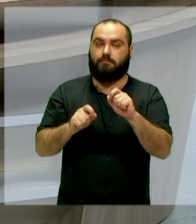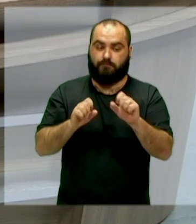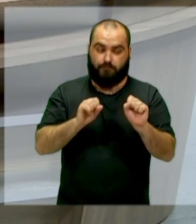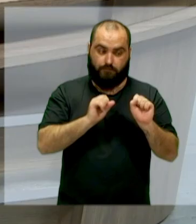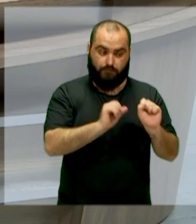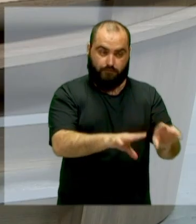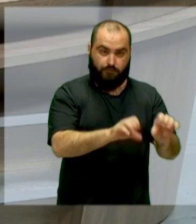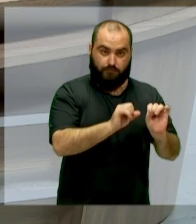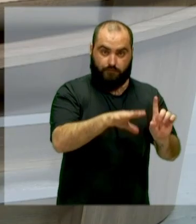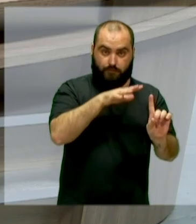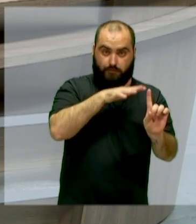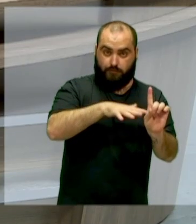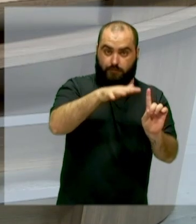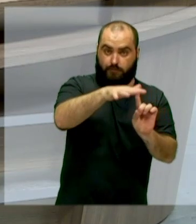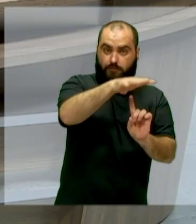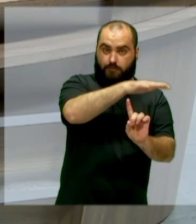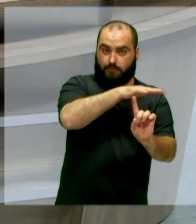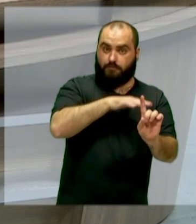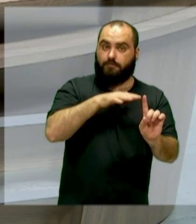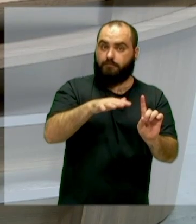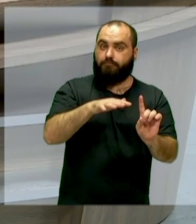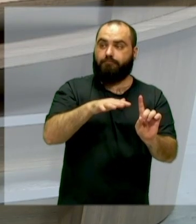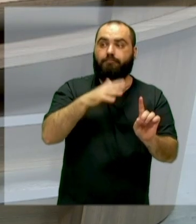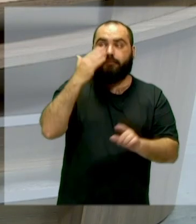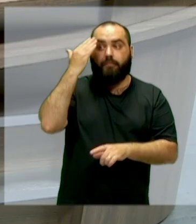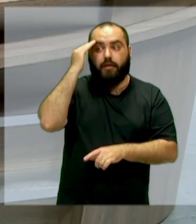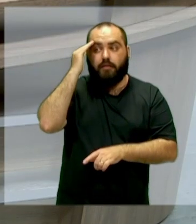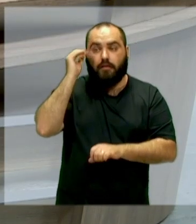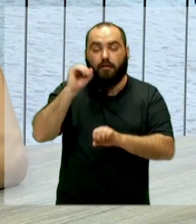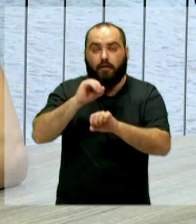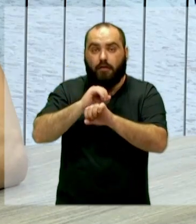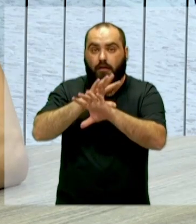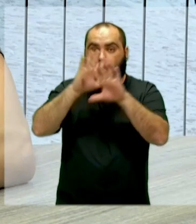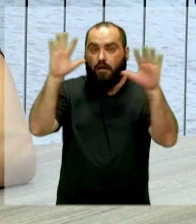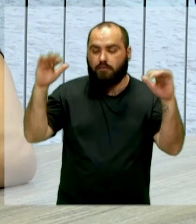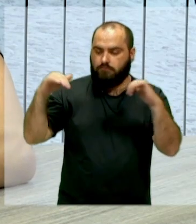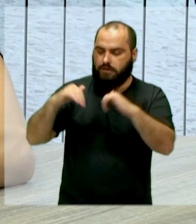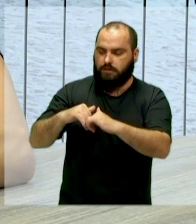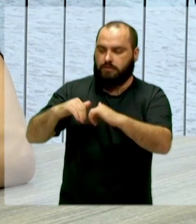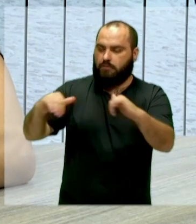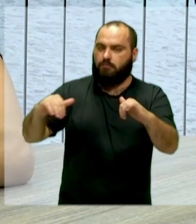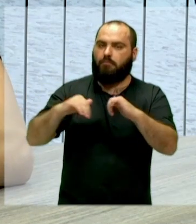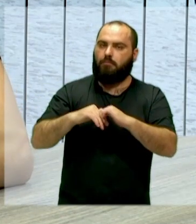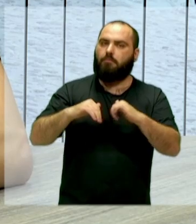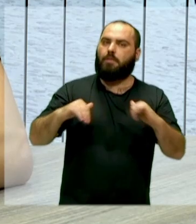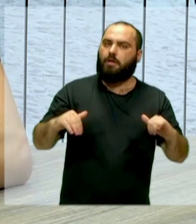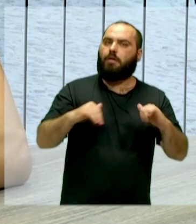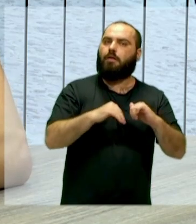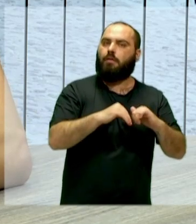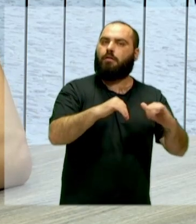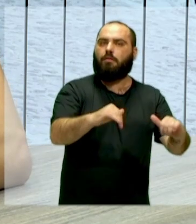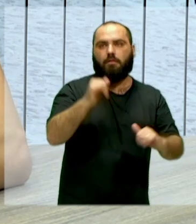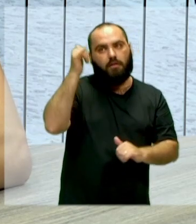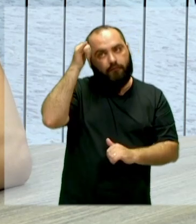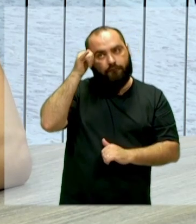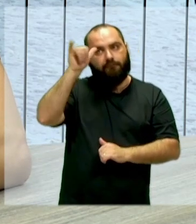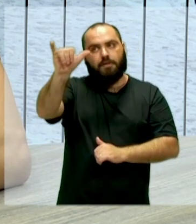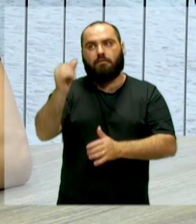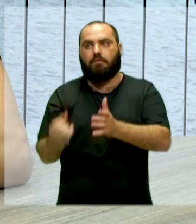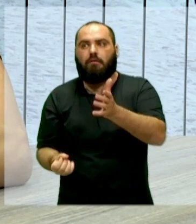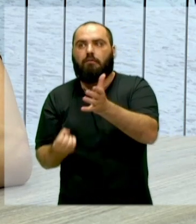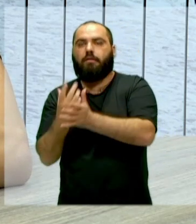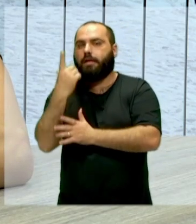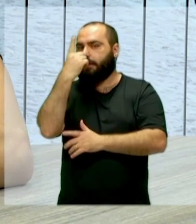Ambiental né a gente entender que é necessário a separação que eu preciso evitar a geração de materiais